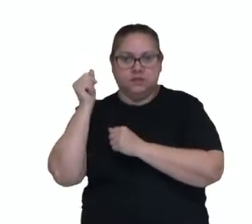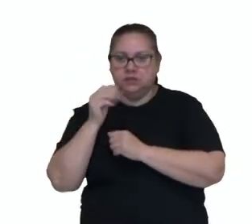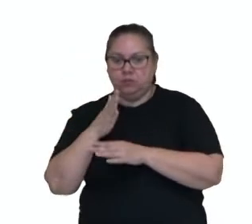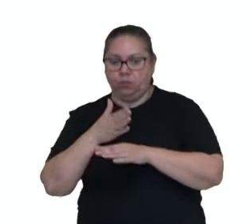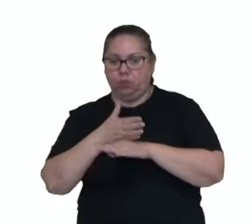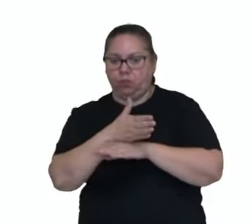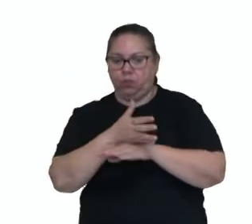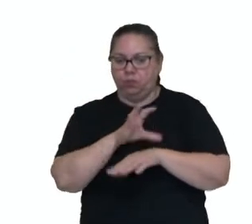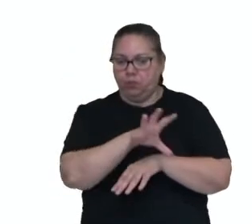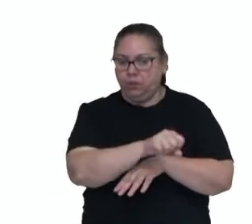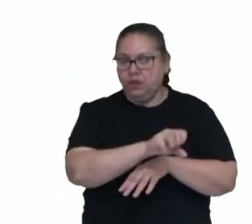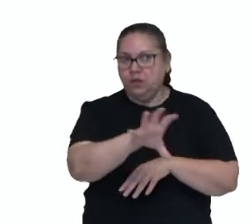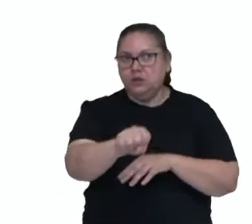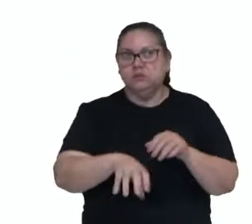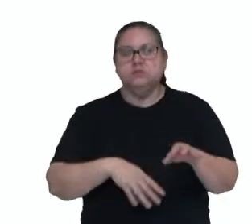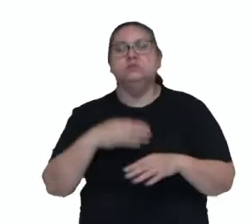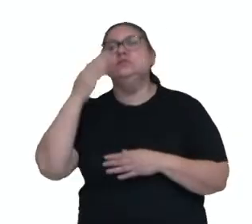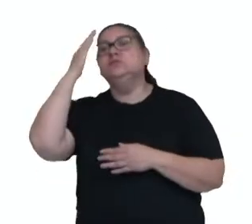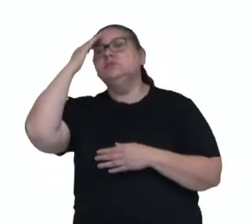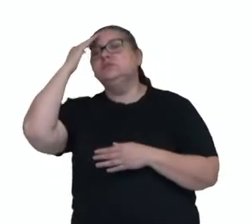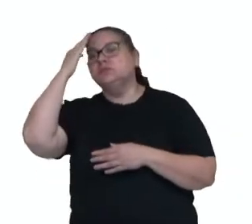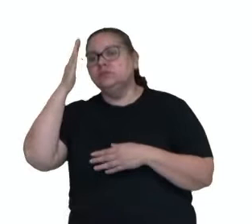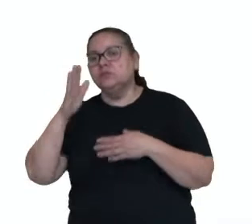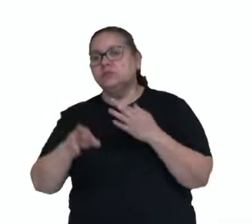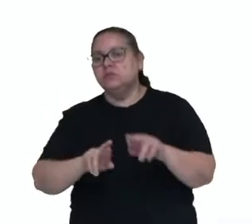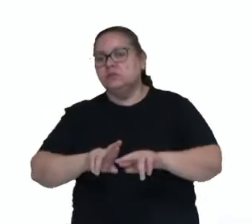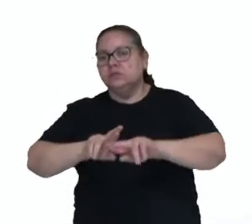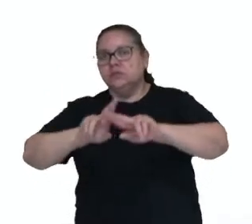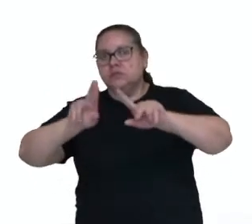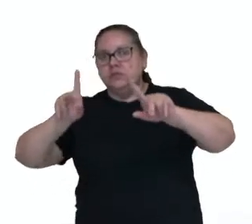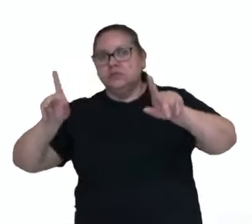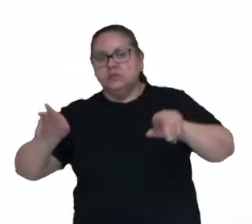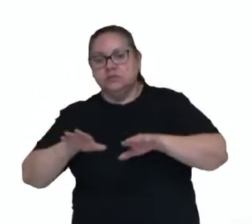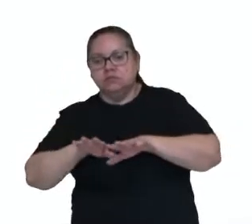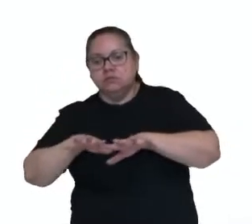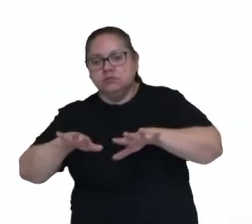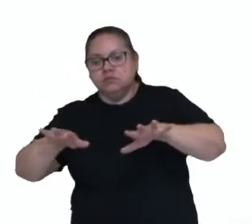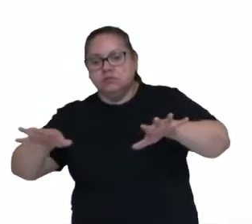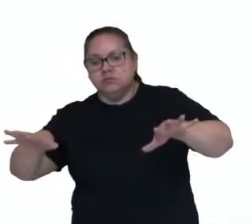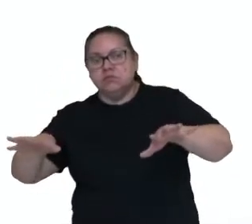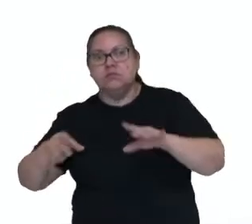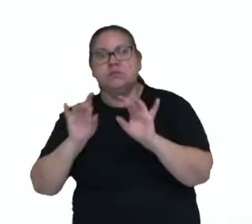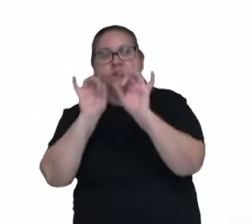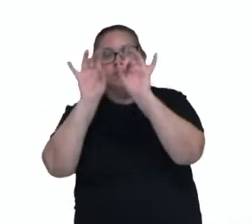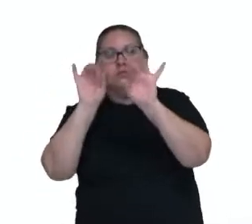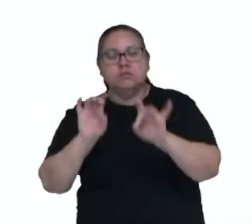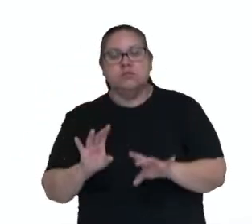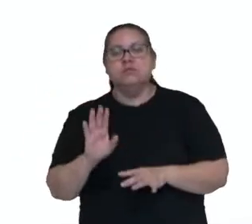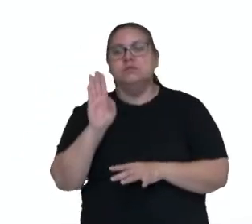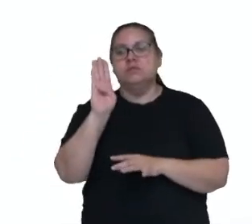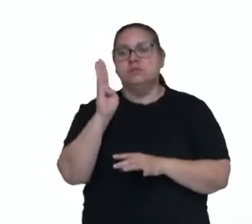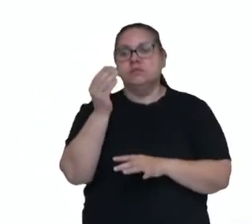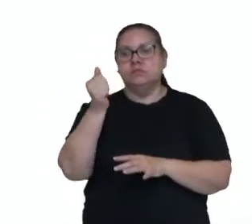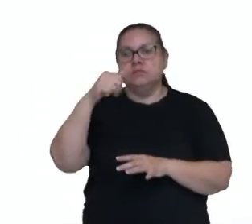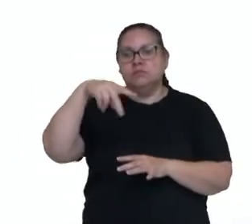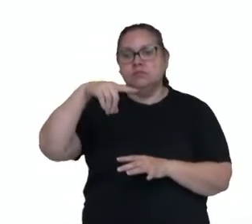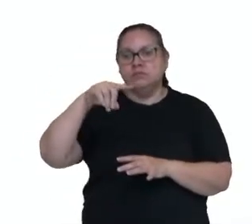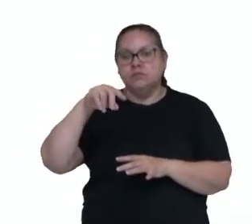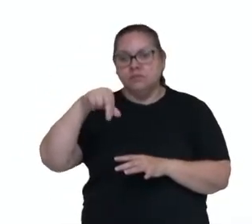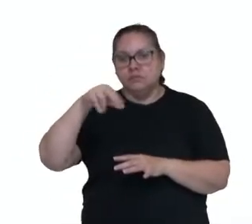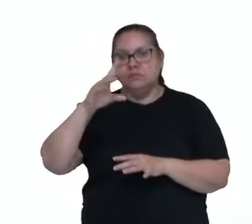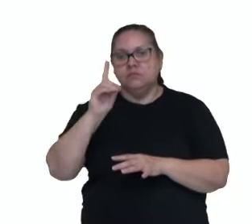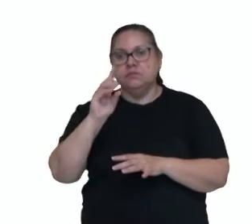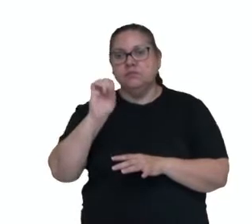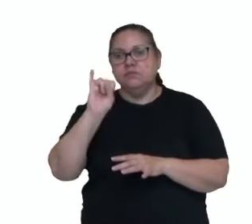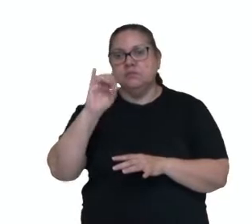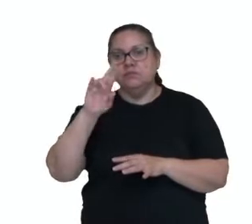certo? Compreender a ação de diferentes agentes da expansão colonial, em especial os bandeirantes, nos permite entender